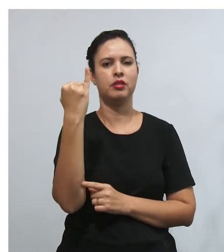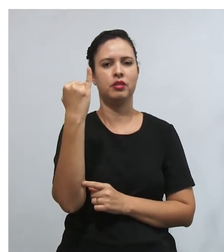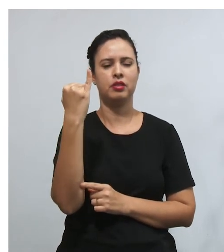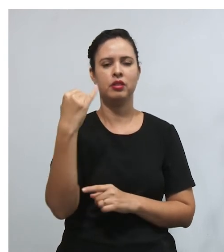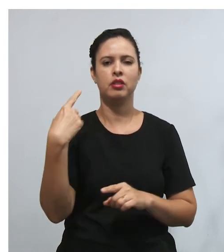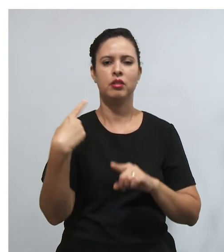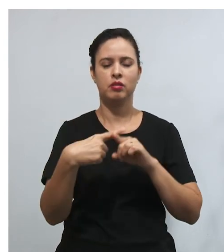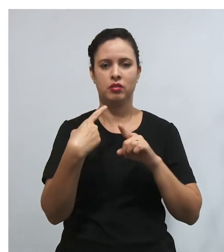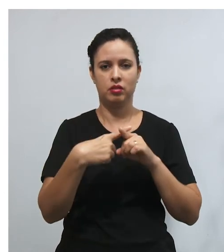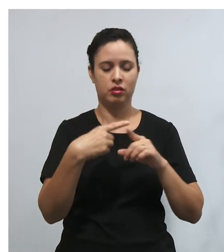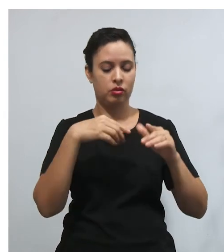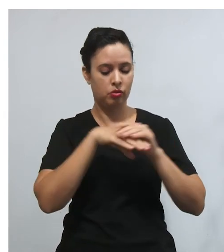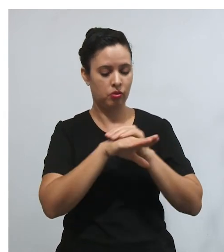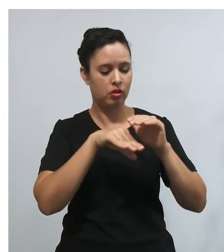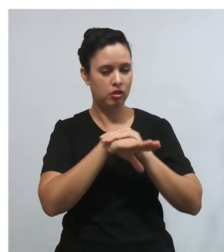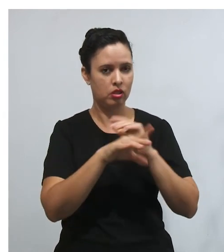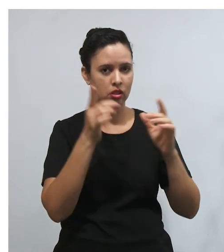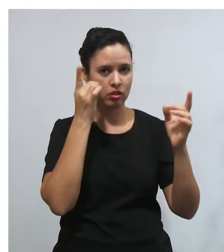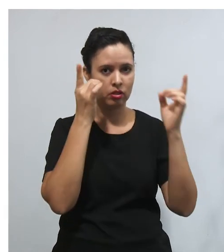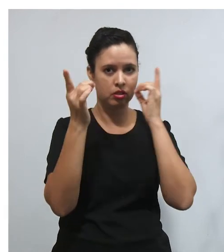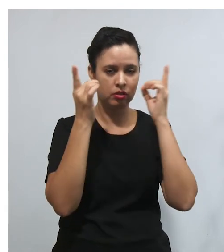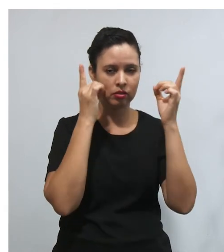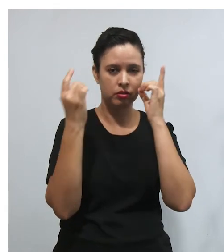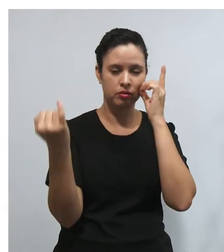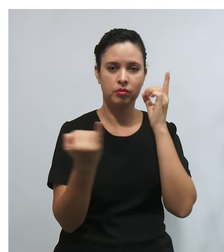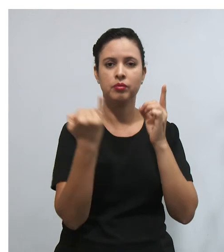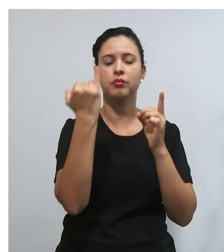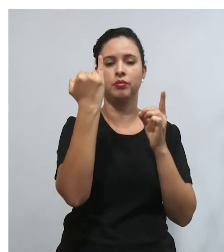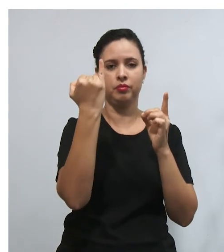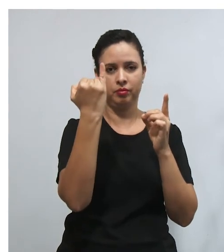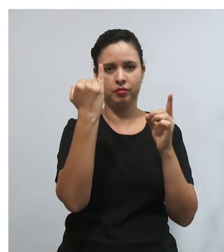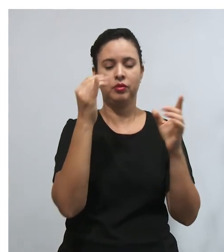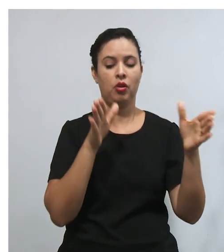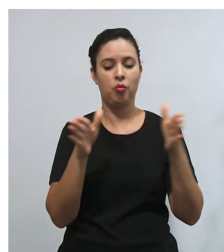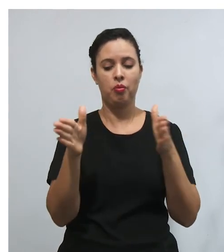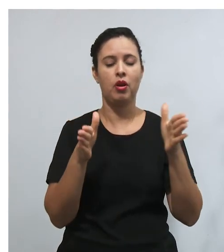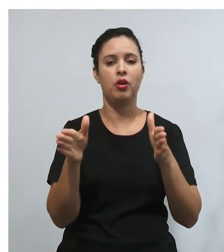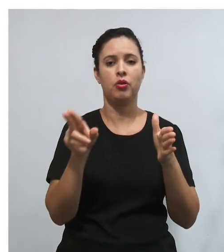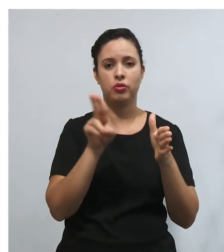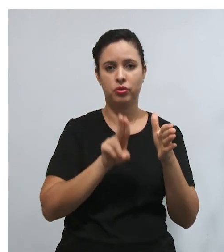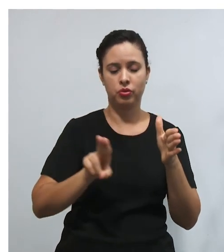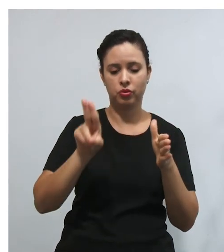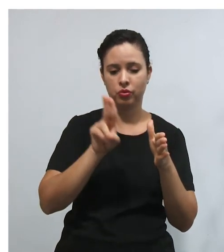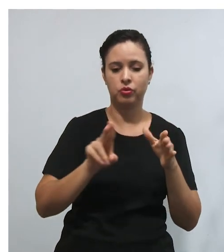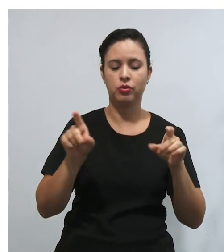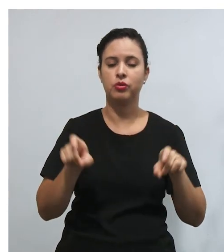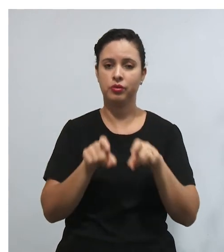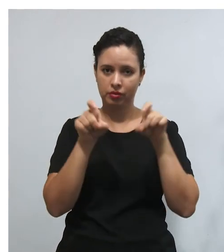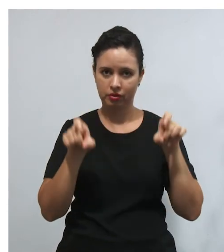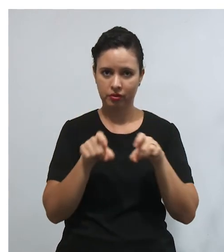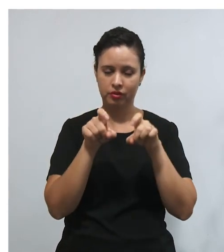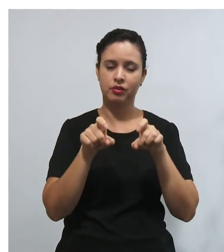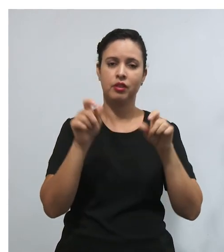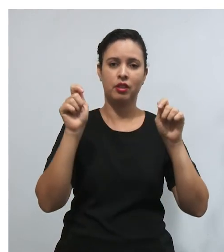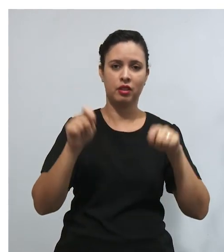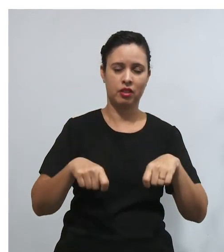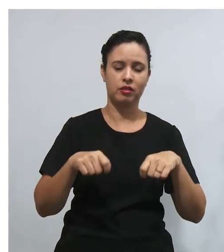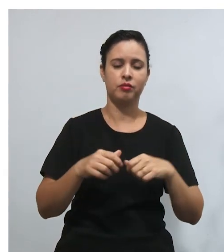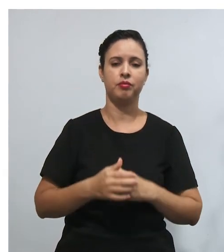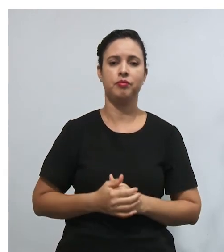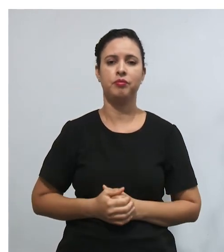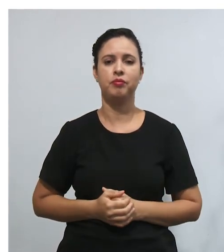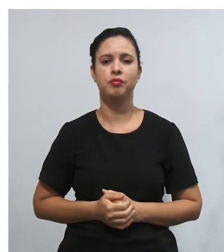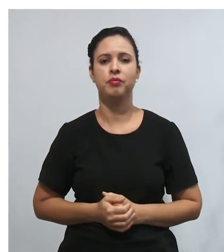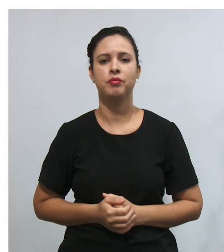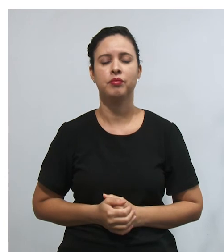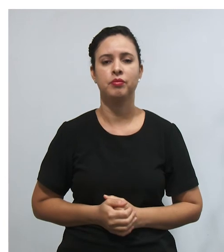Porque armazenar os dados relevantes do sistema, se bem que ele está falando do funcionamento, poderia ser a memória secundária